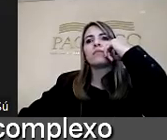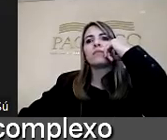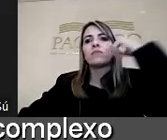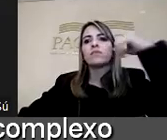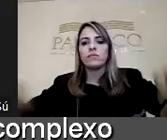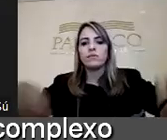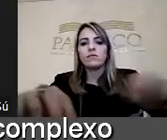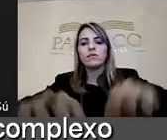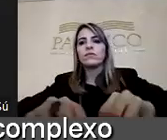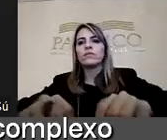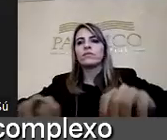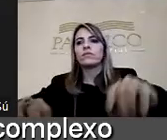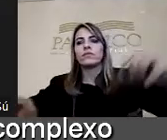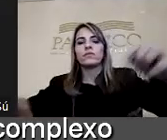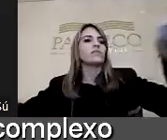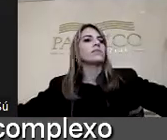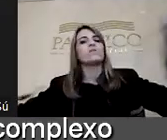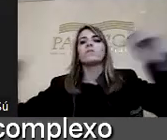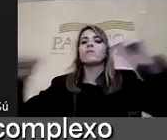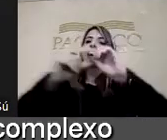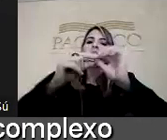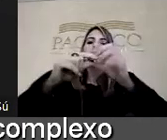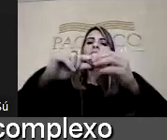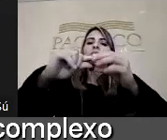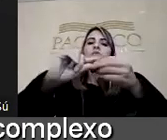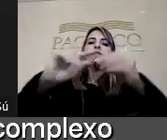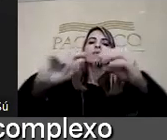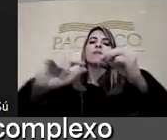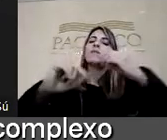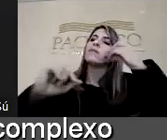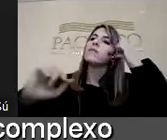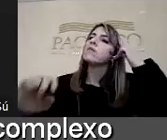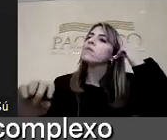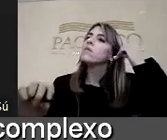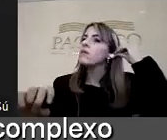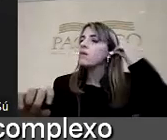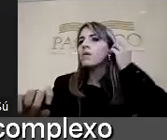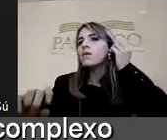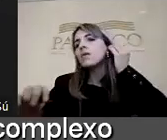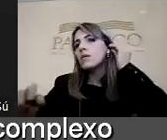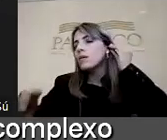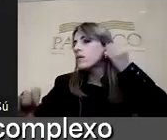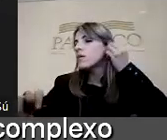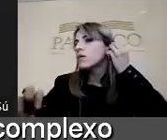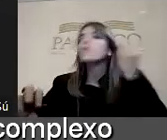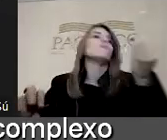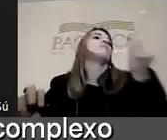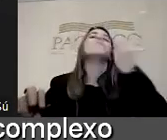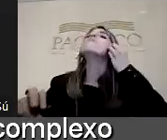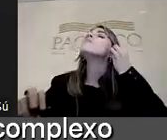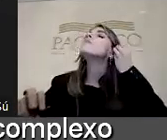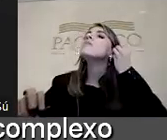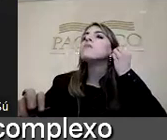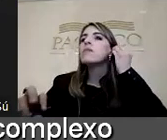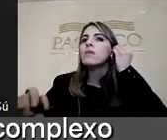Tem uma relação bem clara com o complexo de castração, onde a equação pode ser definida da